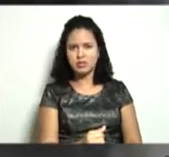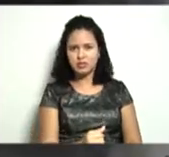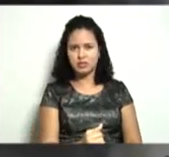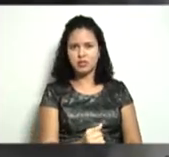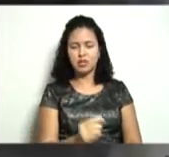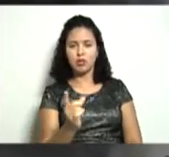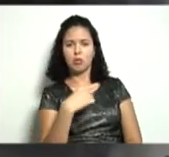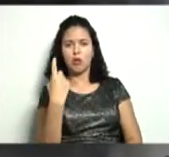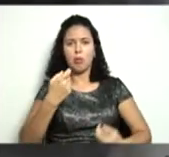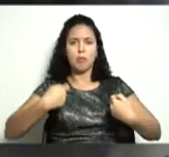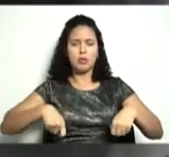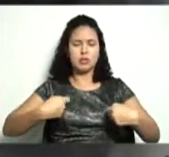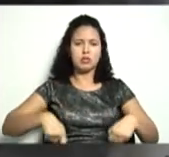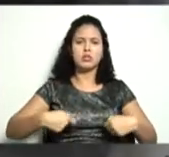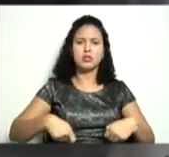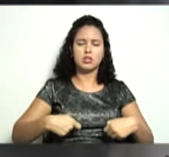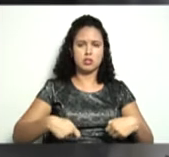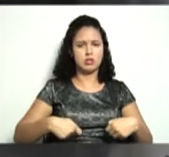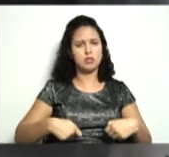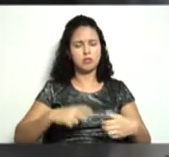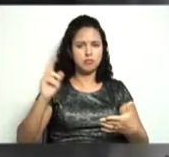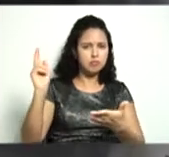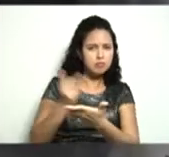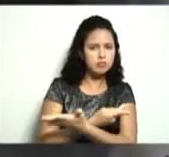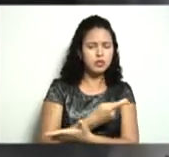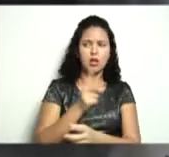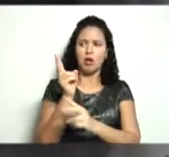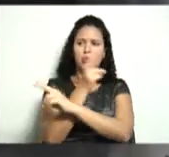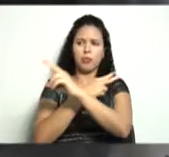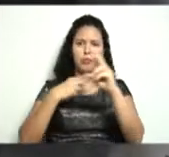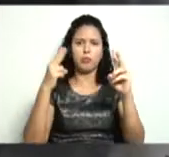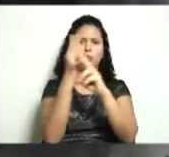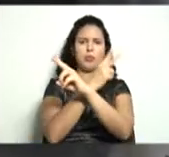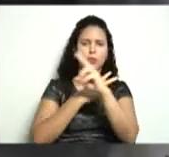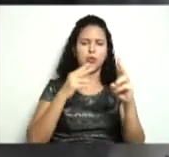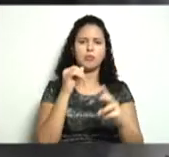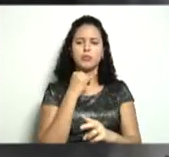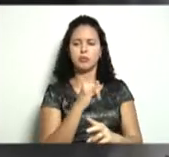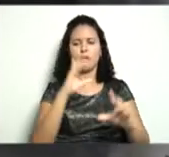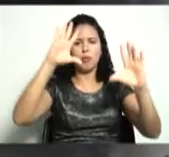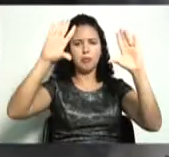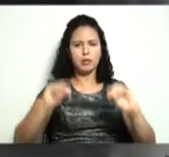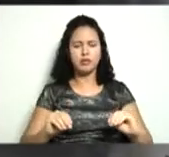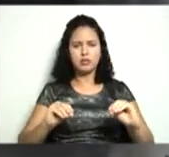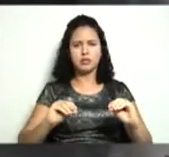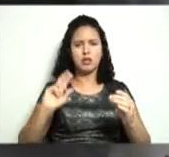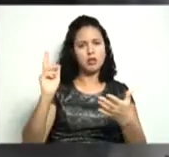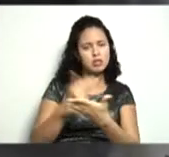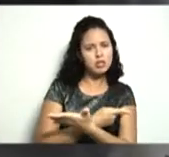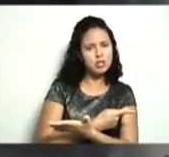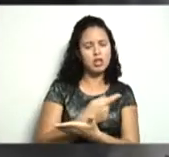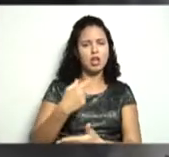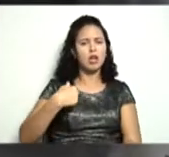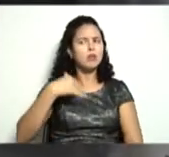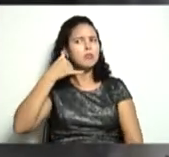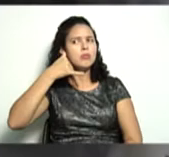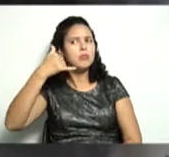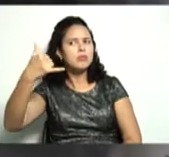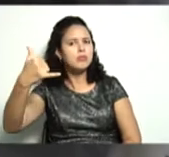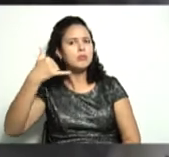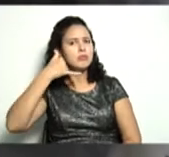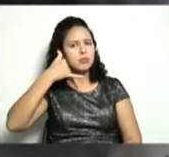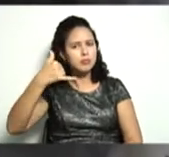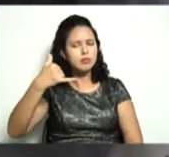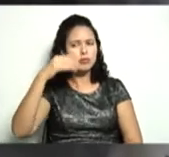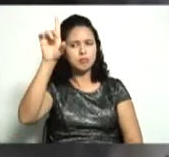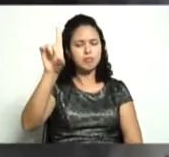gente precisa, quando acontece um vendaval ou que falte energia num período maior, eu consigo entrar em contato direto